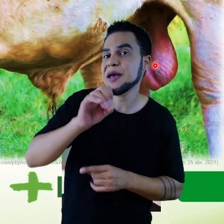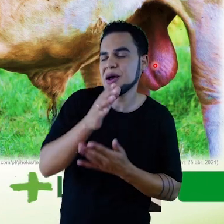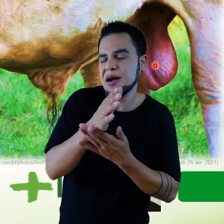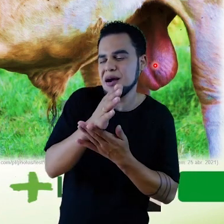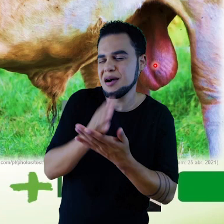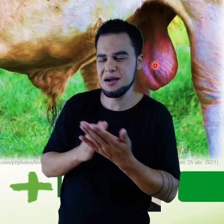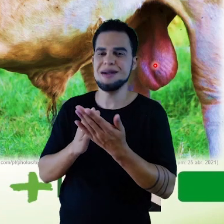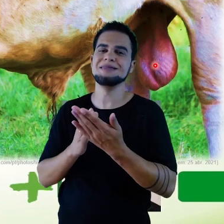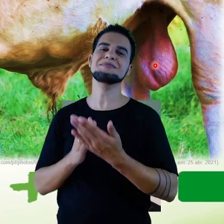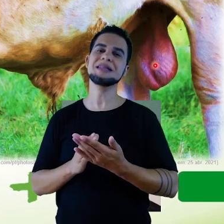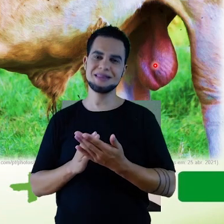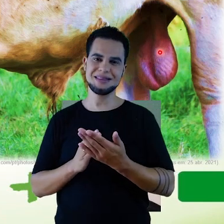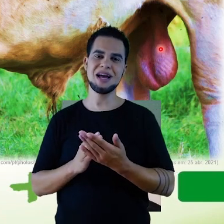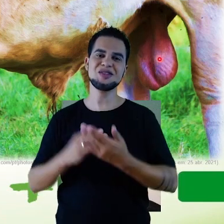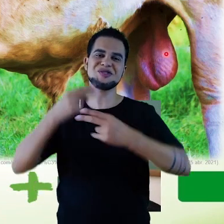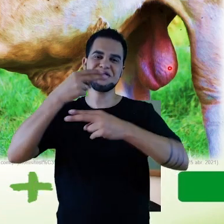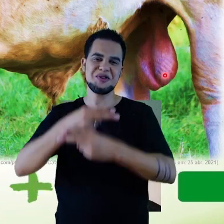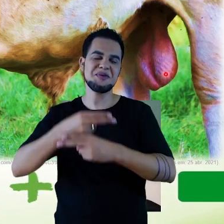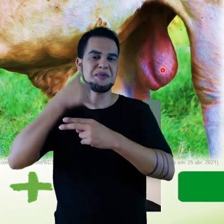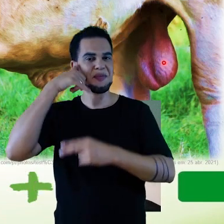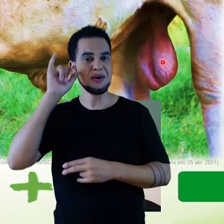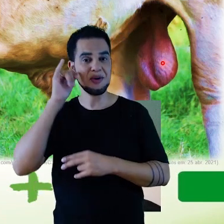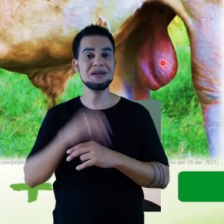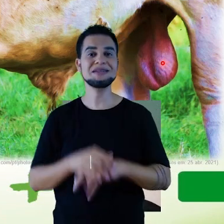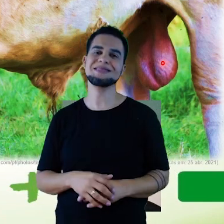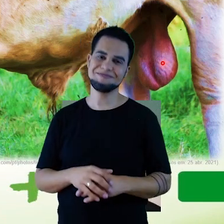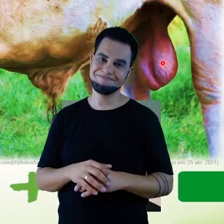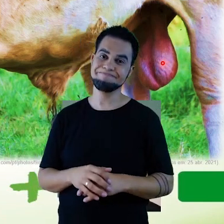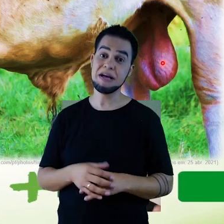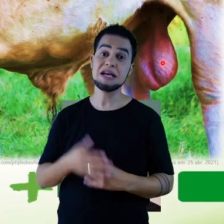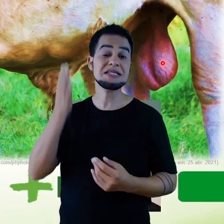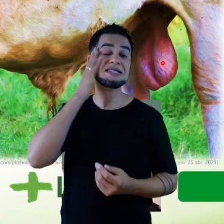metade dos cromossomos do boi. Então, sabe quantos